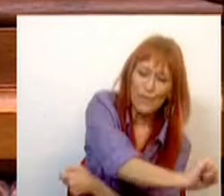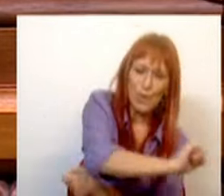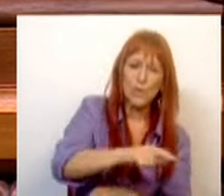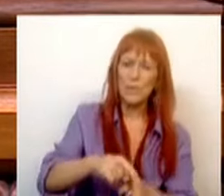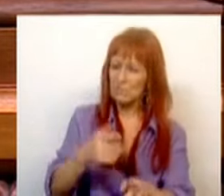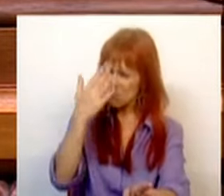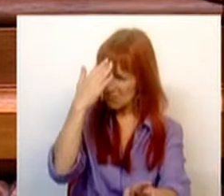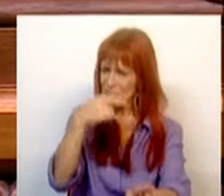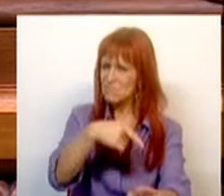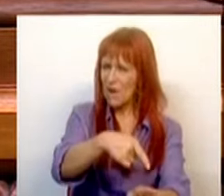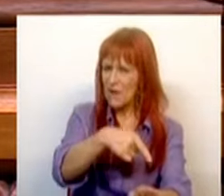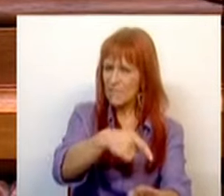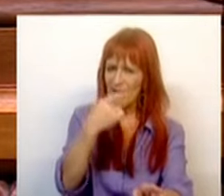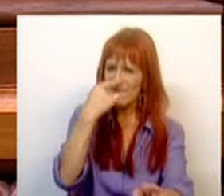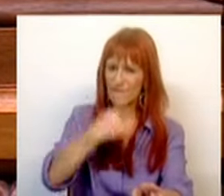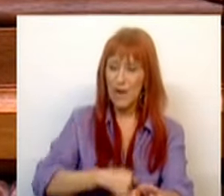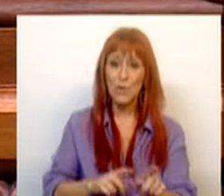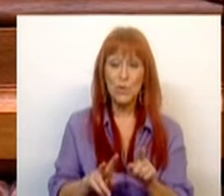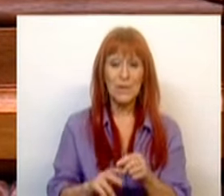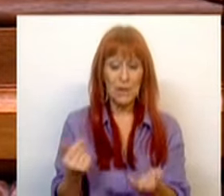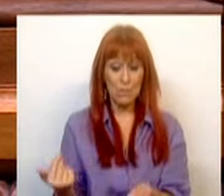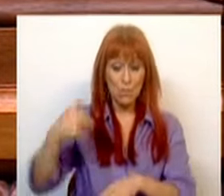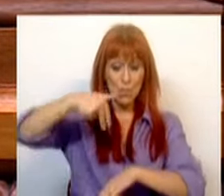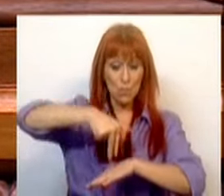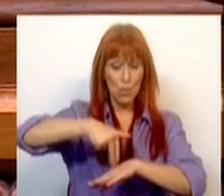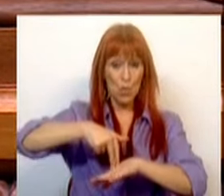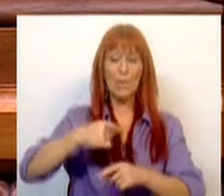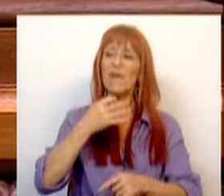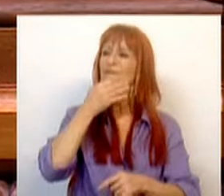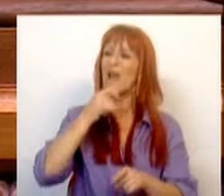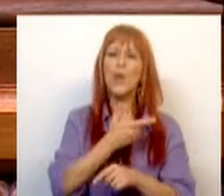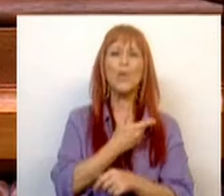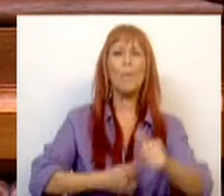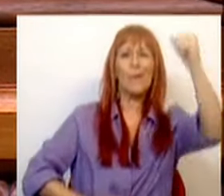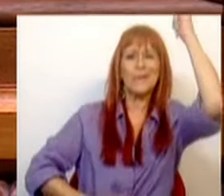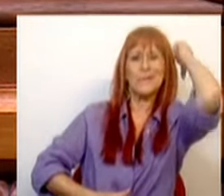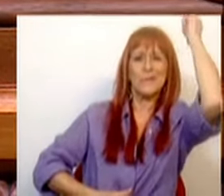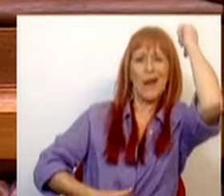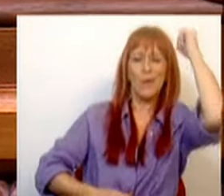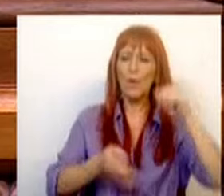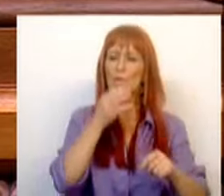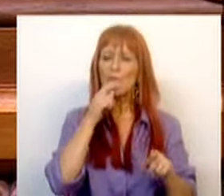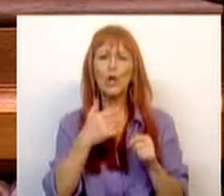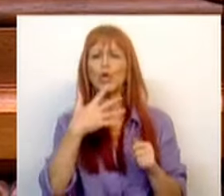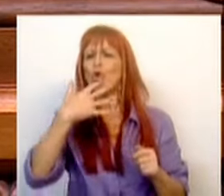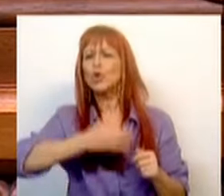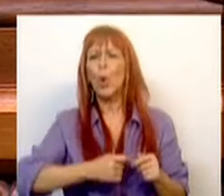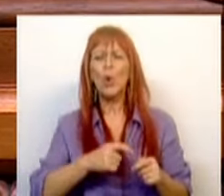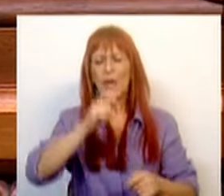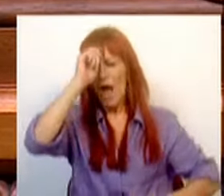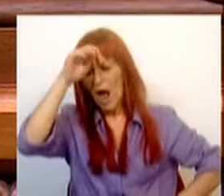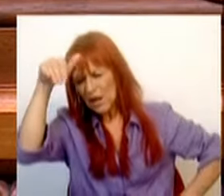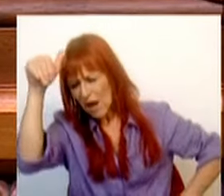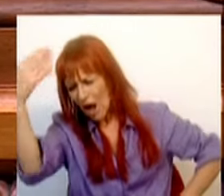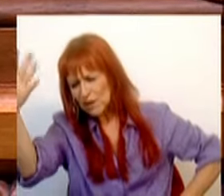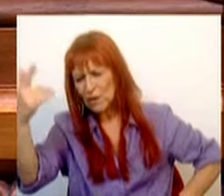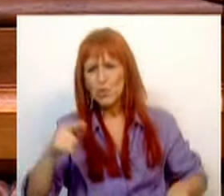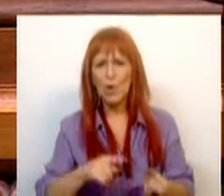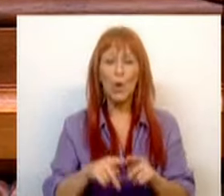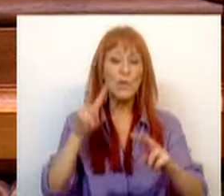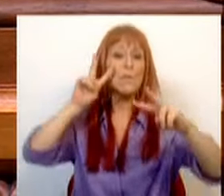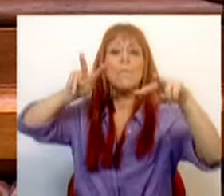antecipam. Subiram a este púlpito para falar do passado. Falaram em toda a lealdade, em olhos